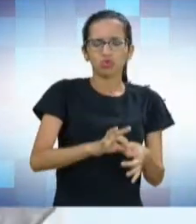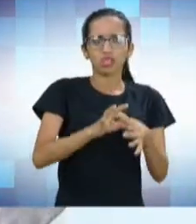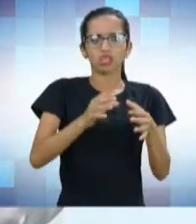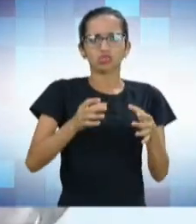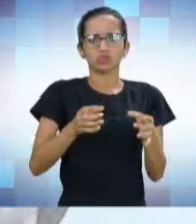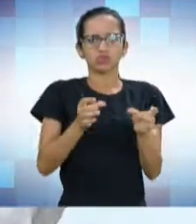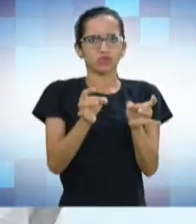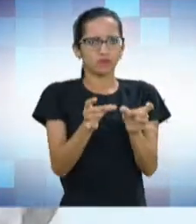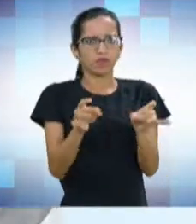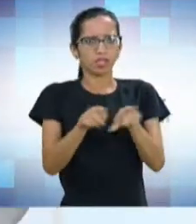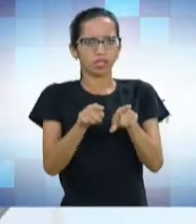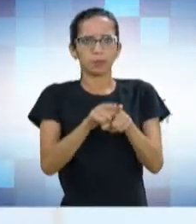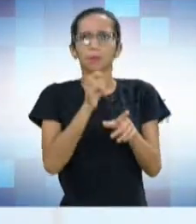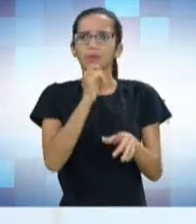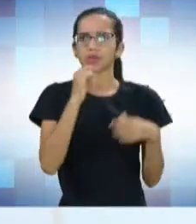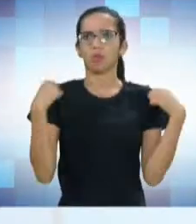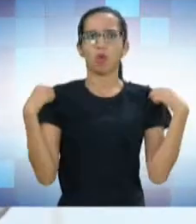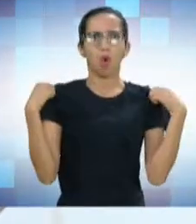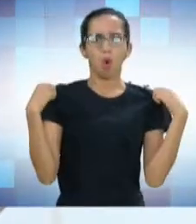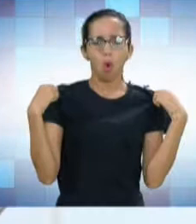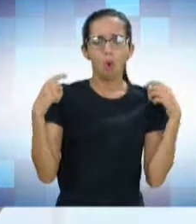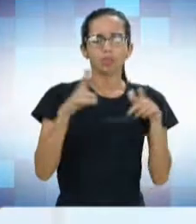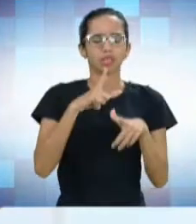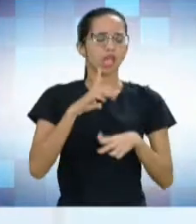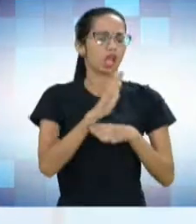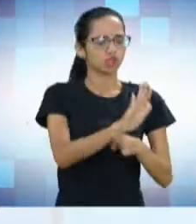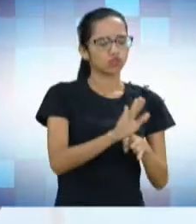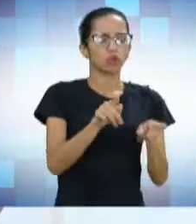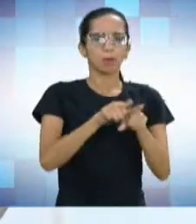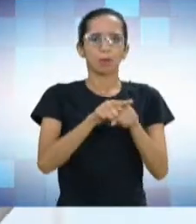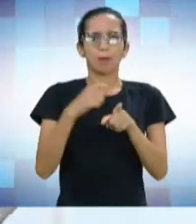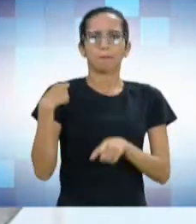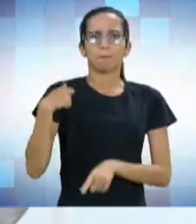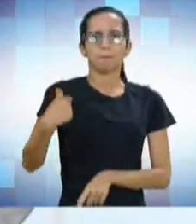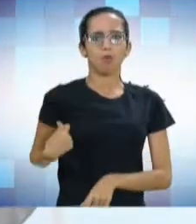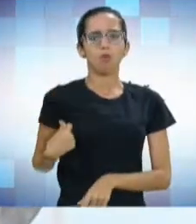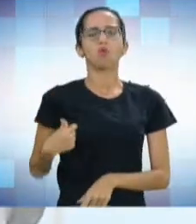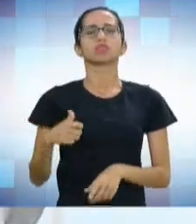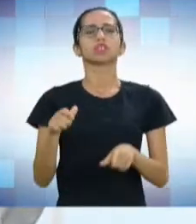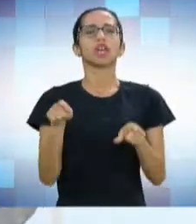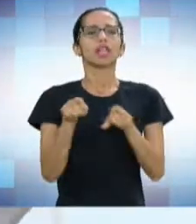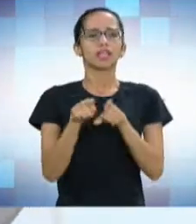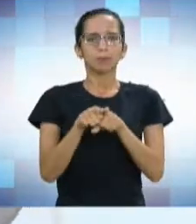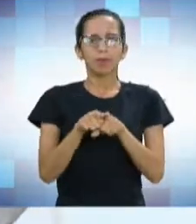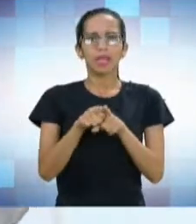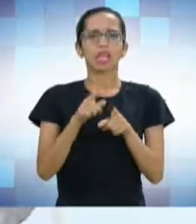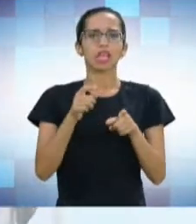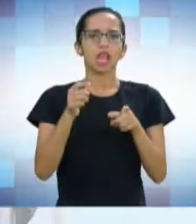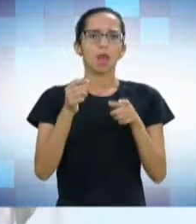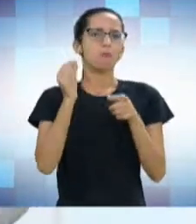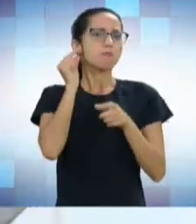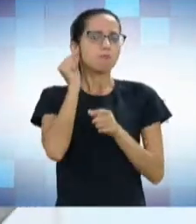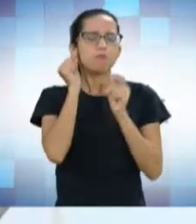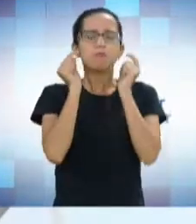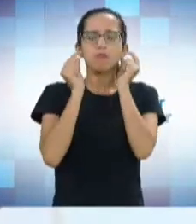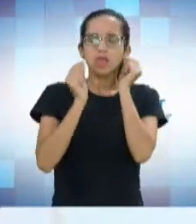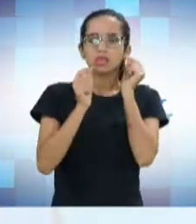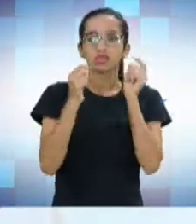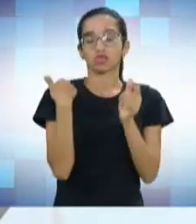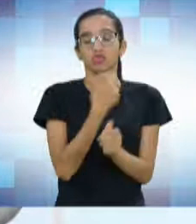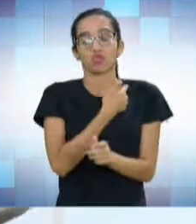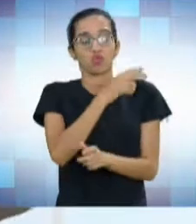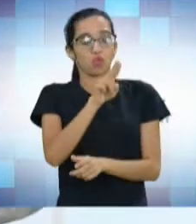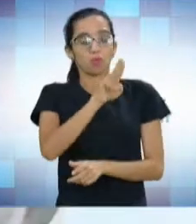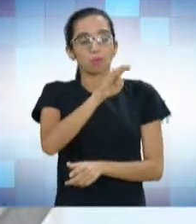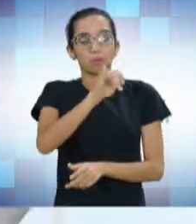questão de ter selado a gente tem nossa por bordados bolsa confecção de jóias que chamamos biojóias sementes